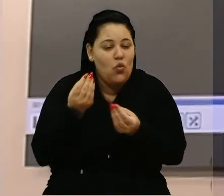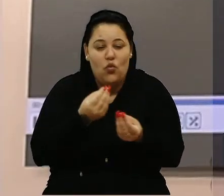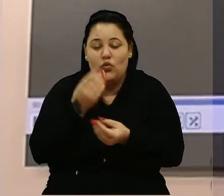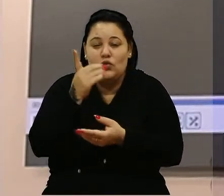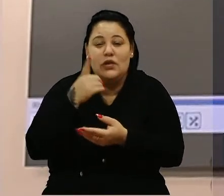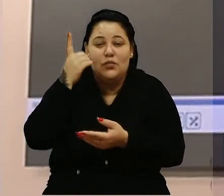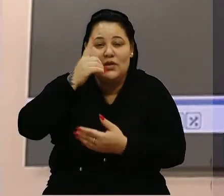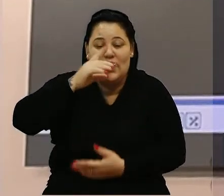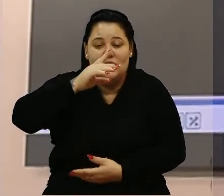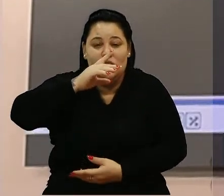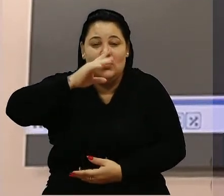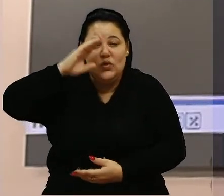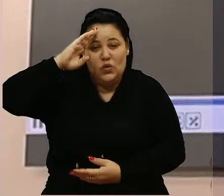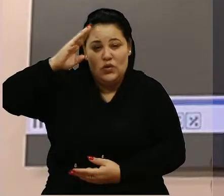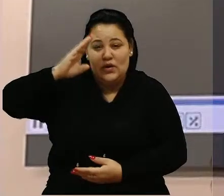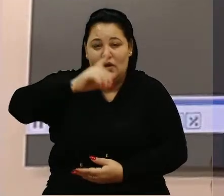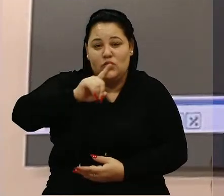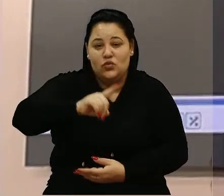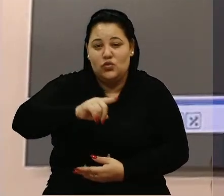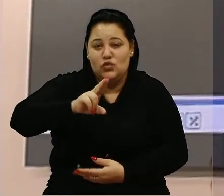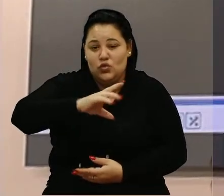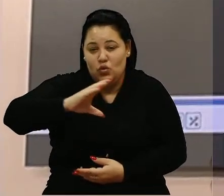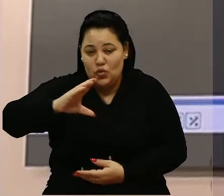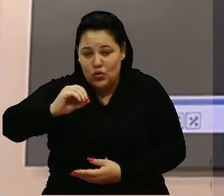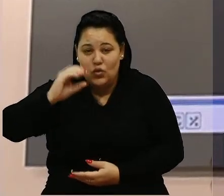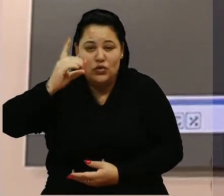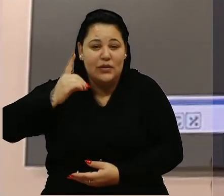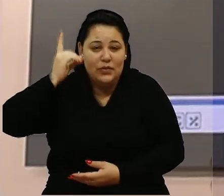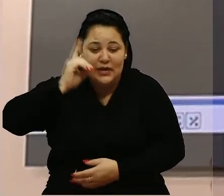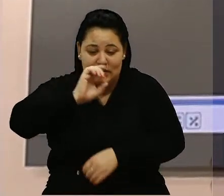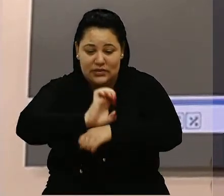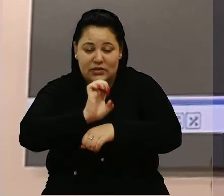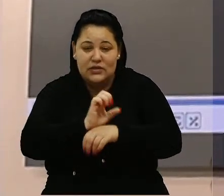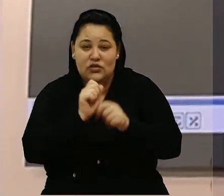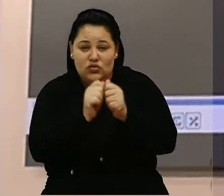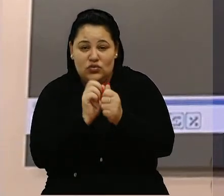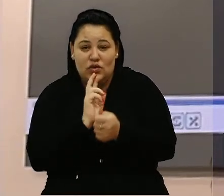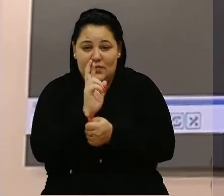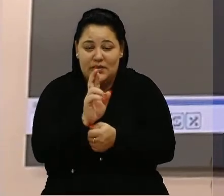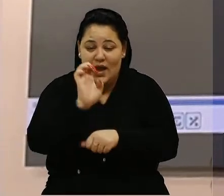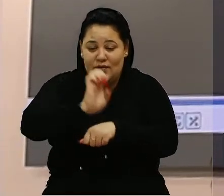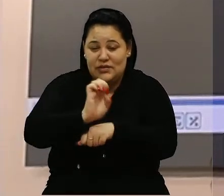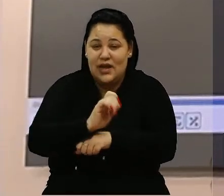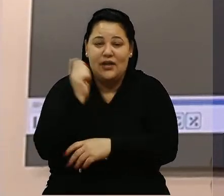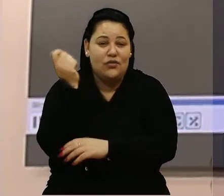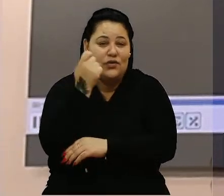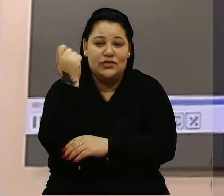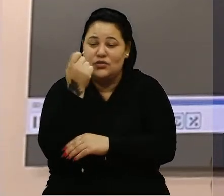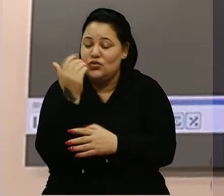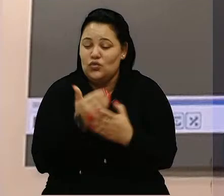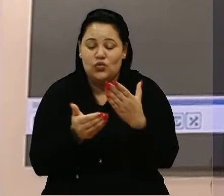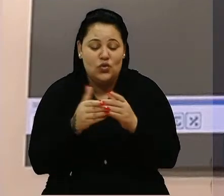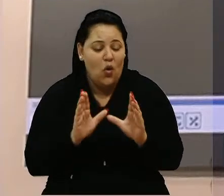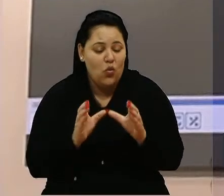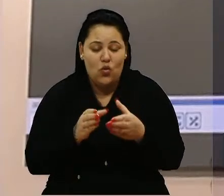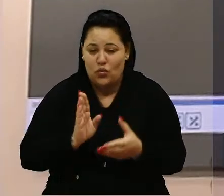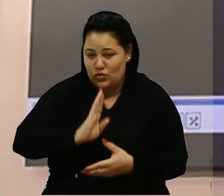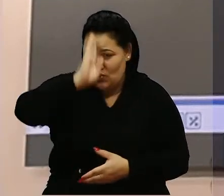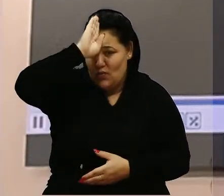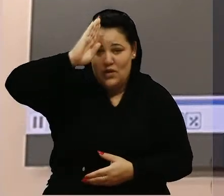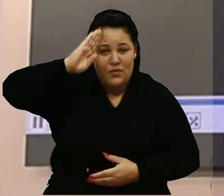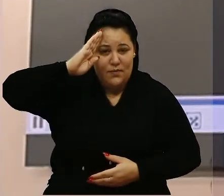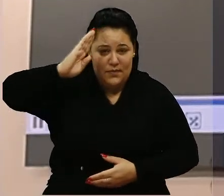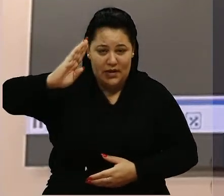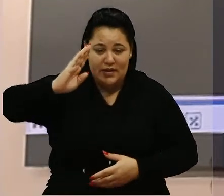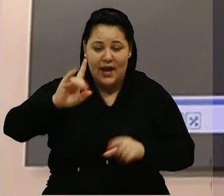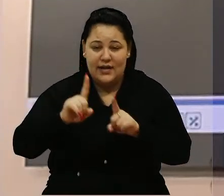Coronel Zuco, ao nosso deputado estadual que está aqui junto representando, ao Estado do Rio Grande do Sul, ao Corpo de Bombeiros Militares do Estado do Rio